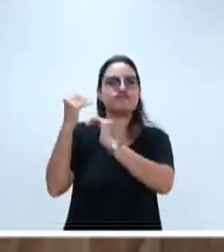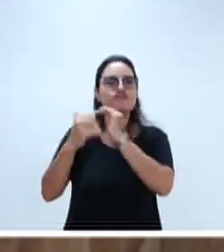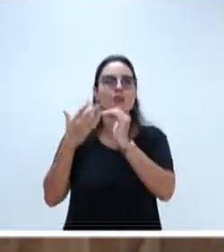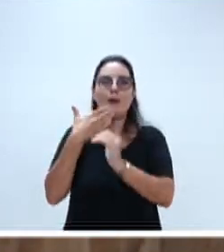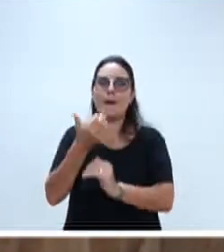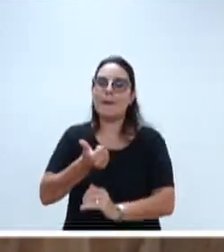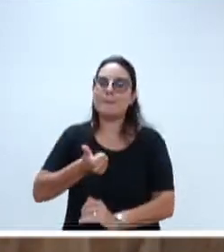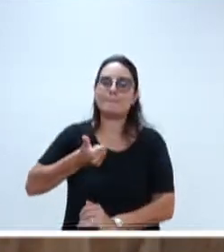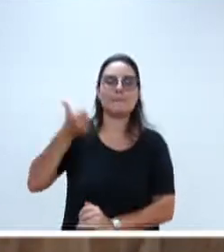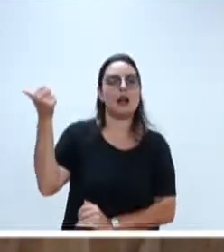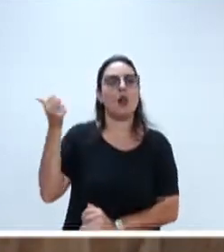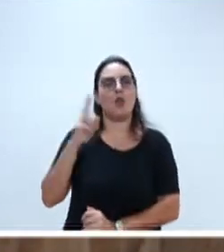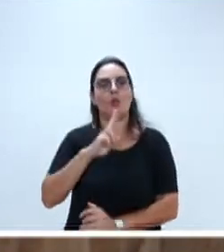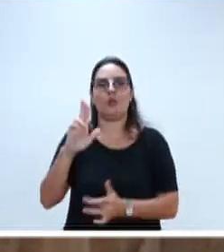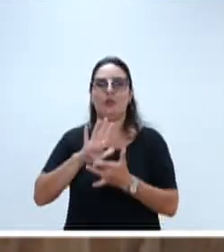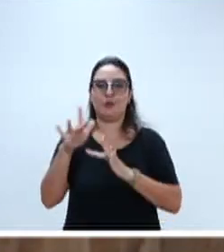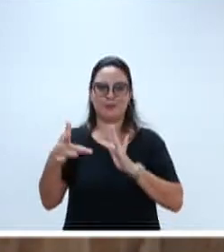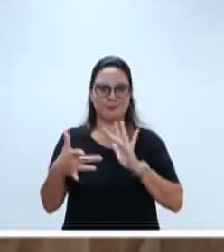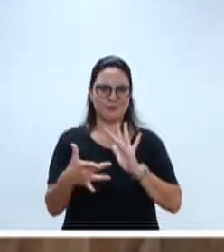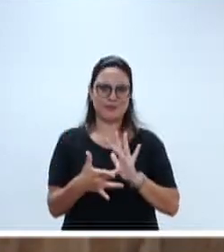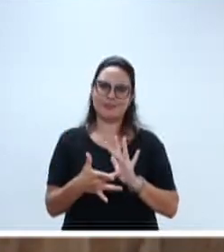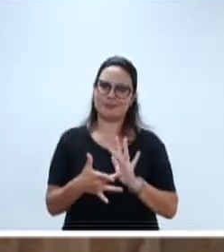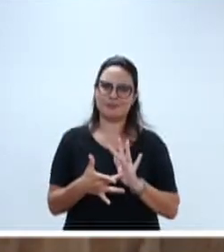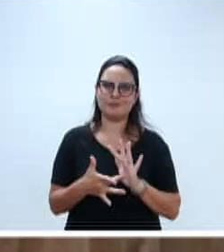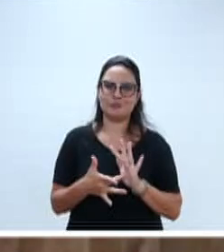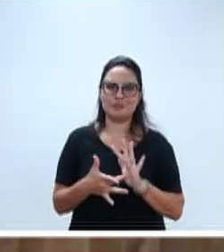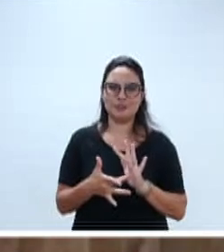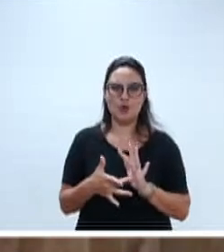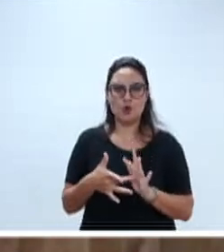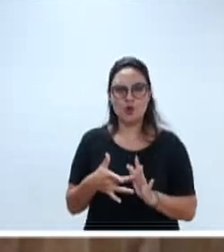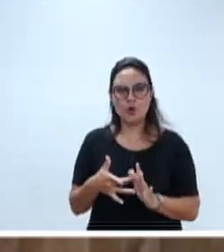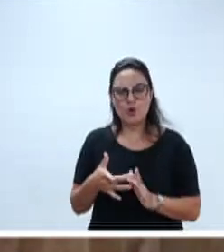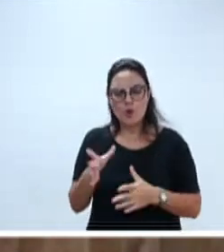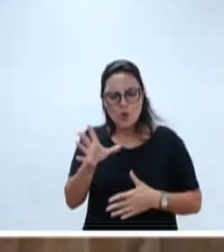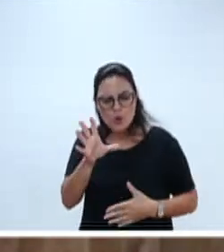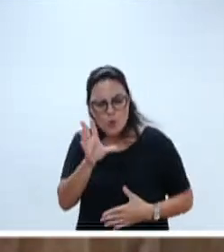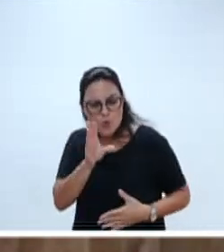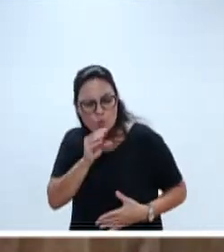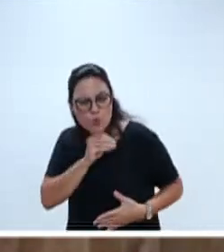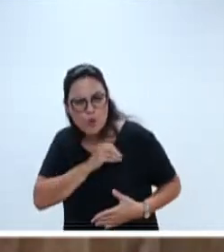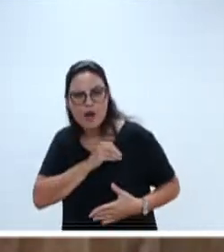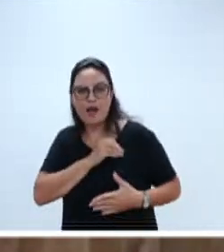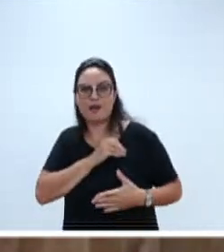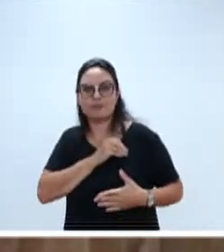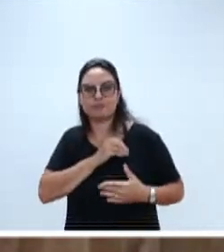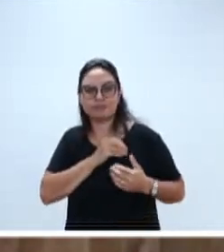de Jesus. Por favor, receba esta palavra pela fé, em nome de Jesus, tá bom?